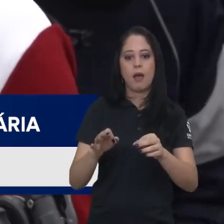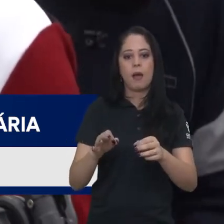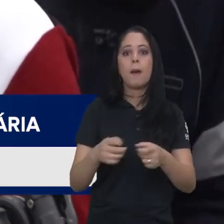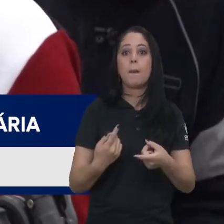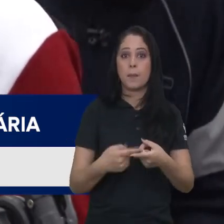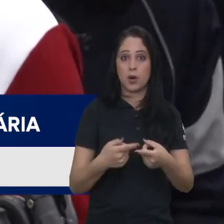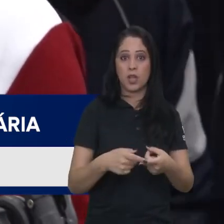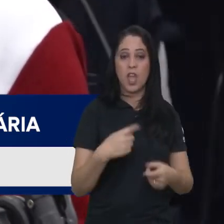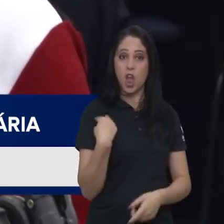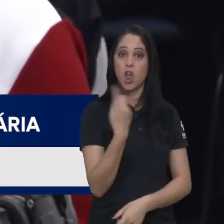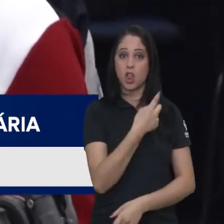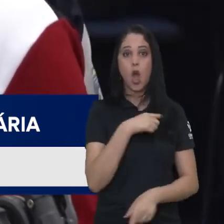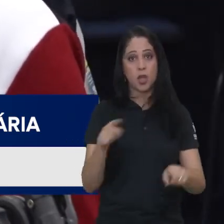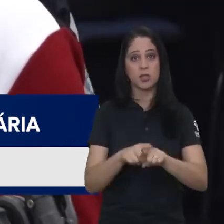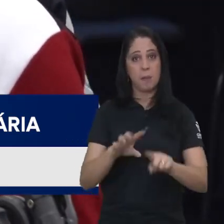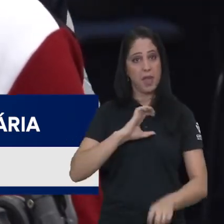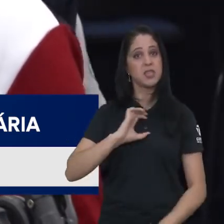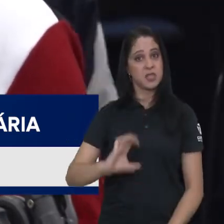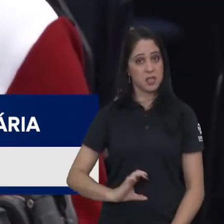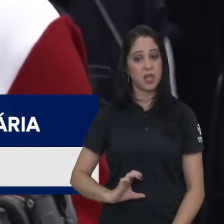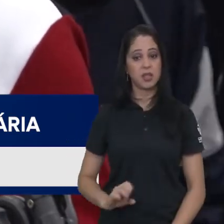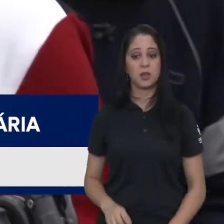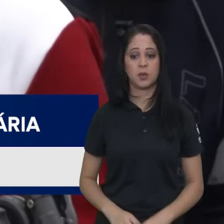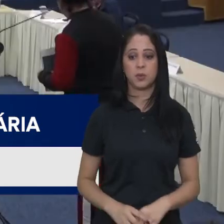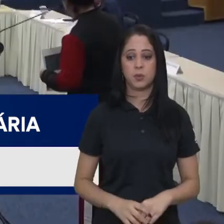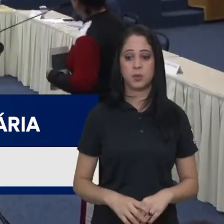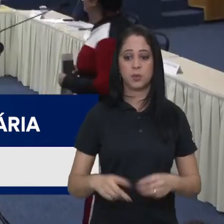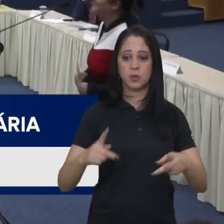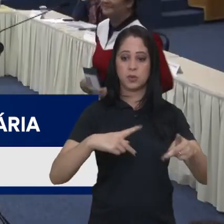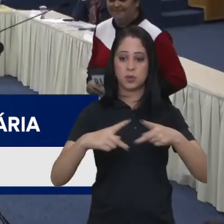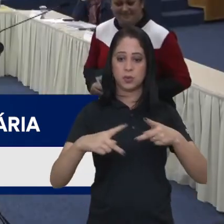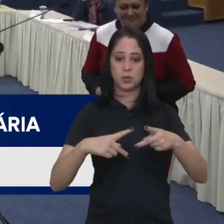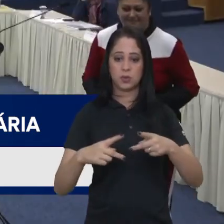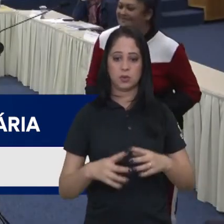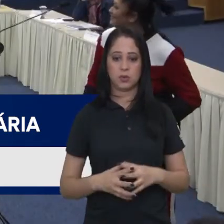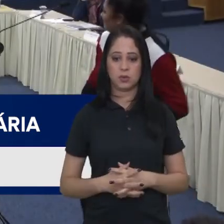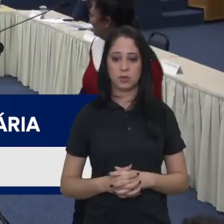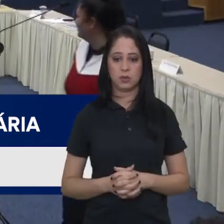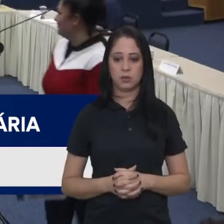crianças que também somos cidadãos de Ozeense. Obrigado, Eleni.